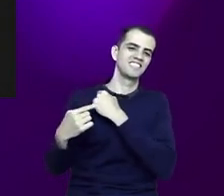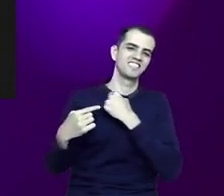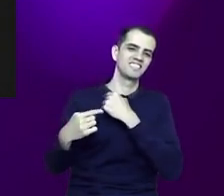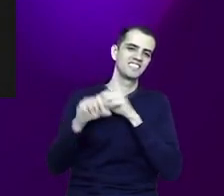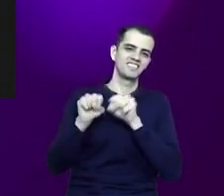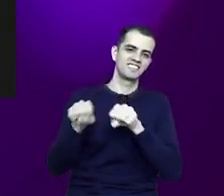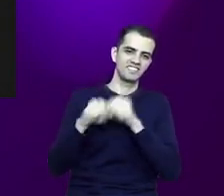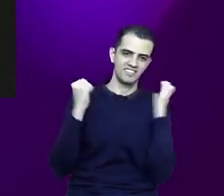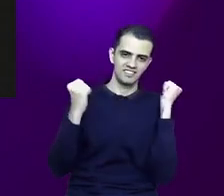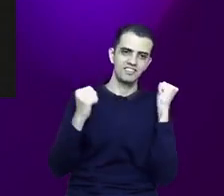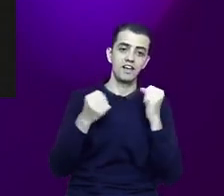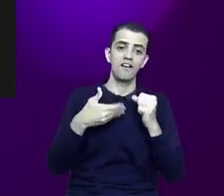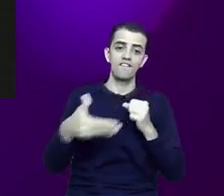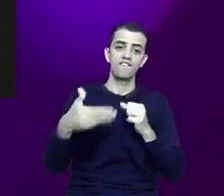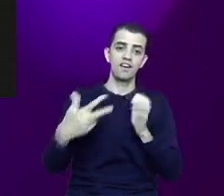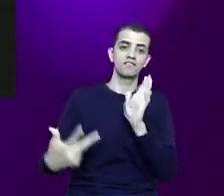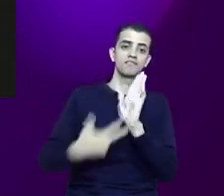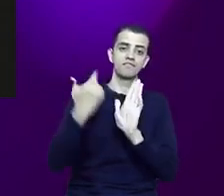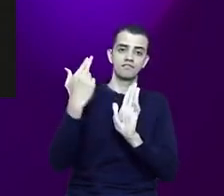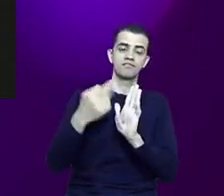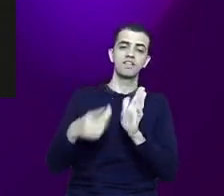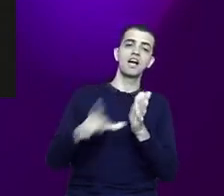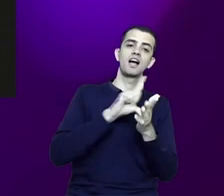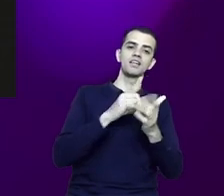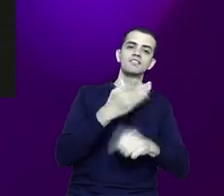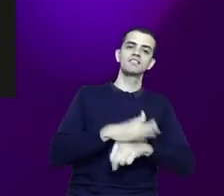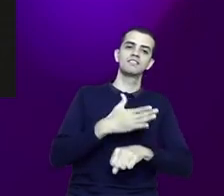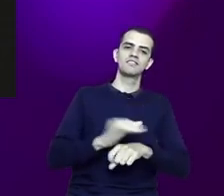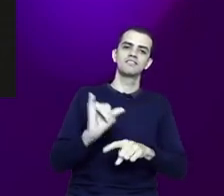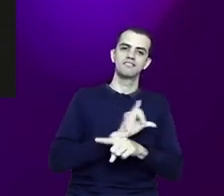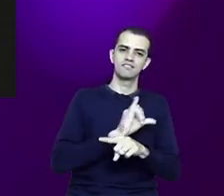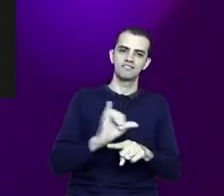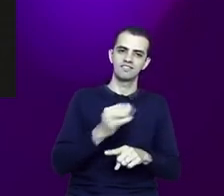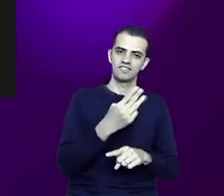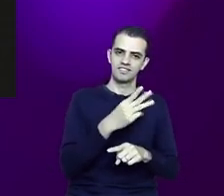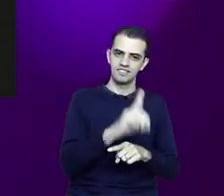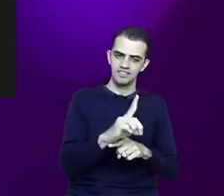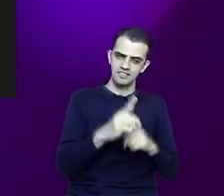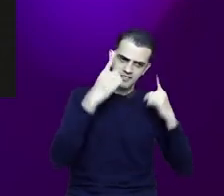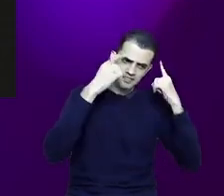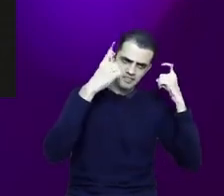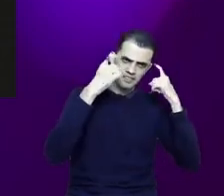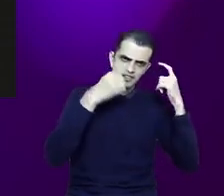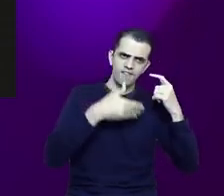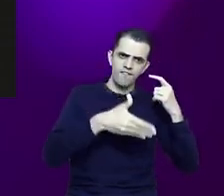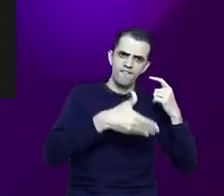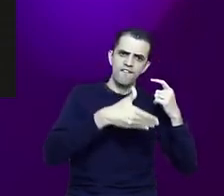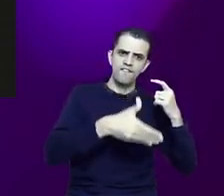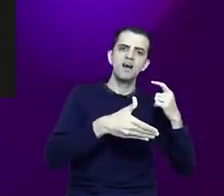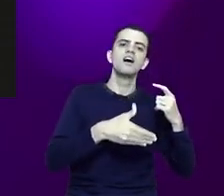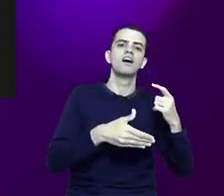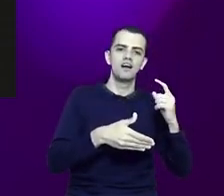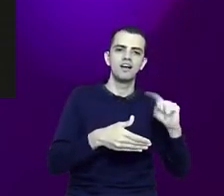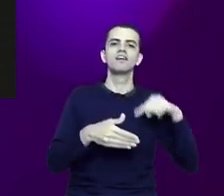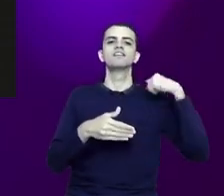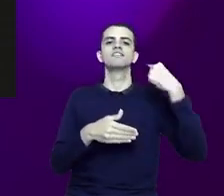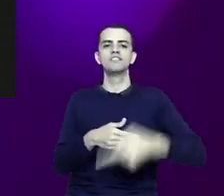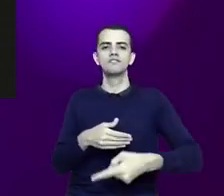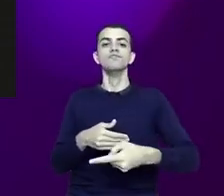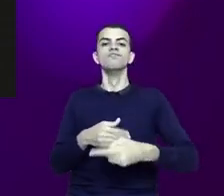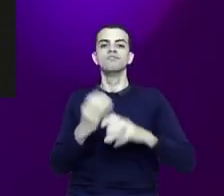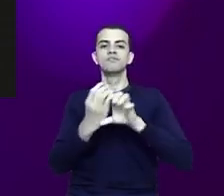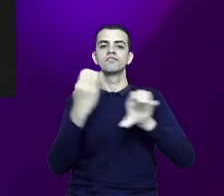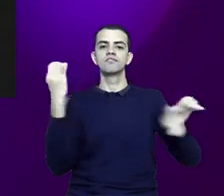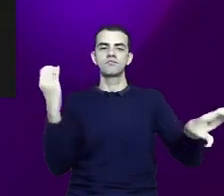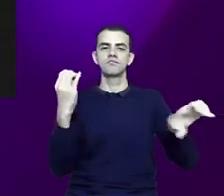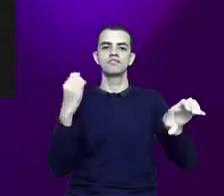gente fez aí primeiro o planejamento 3D, o fragmento lateral, o fragmento medial. Esses cilindros que vocês estão vendo são a